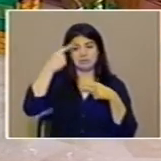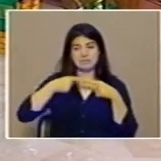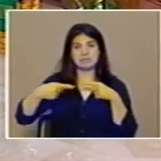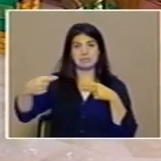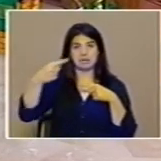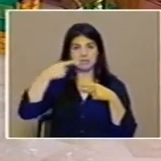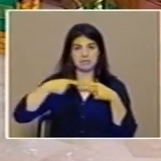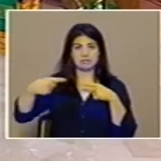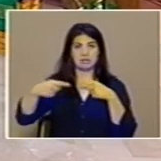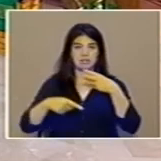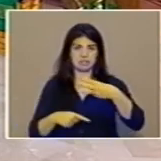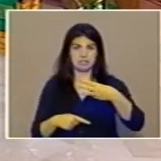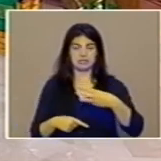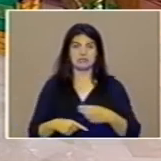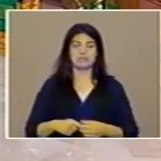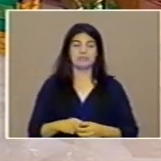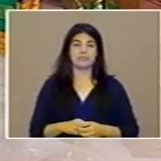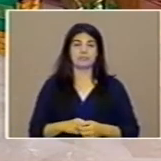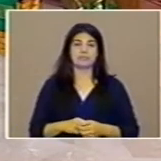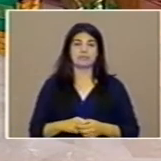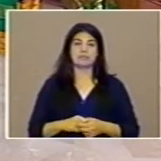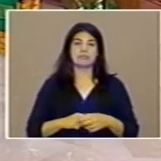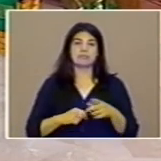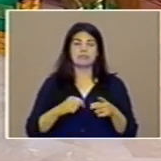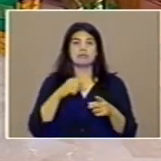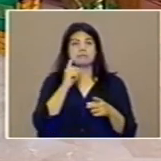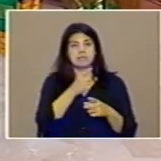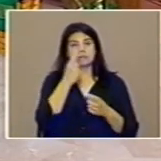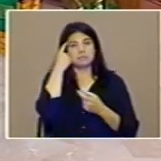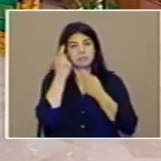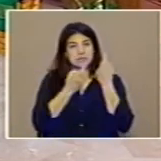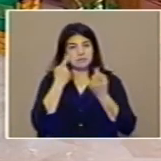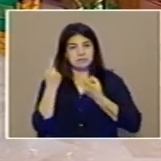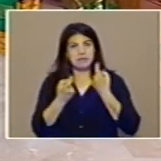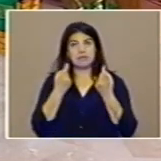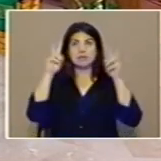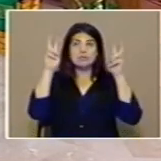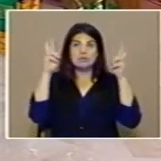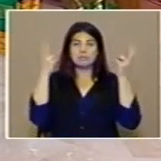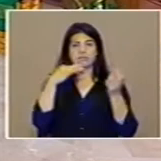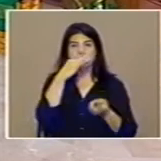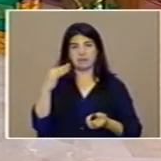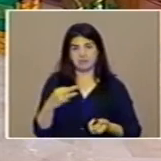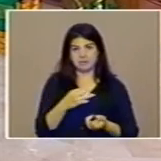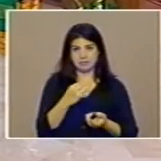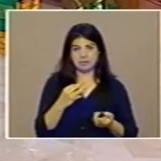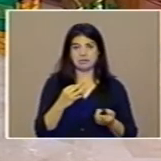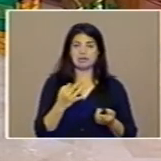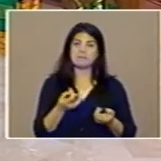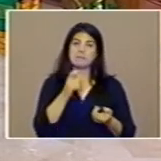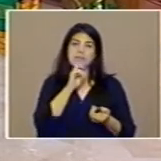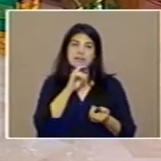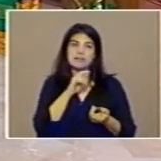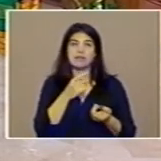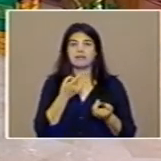trabalhos dos Padres sinodais para que refletindo e meditando sobre a família se volta a